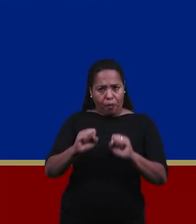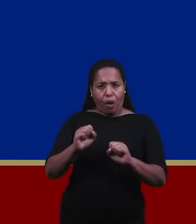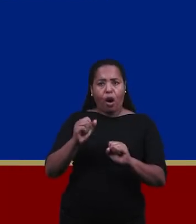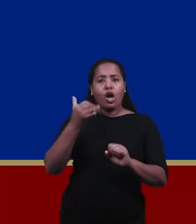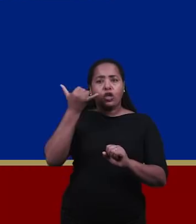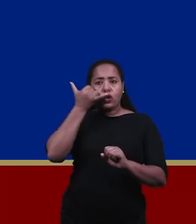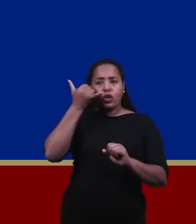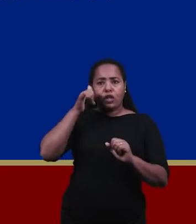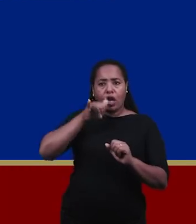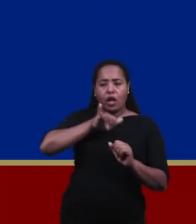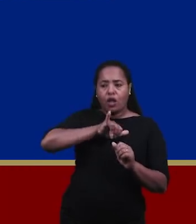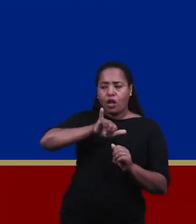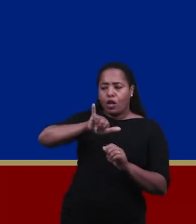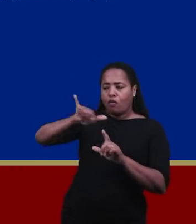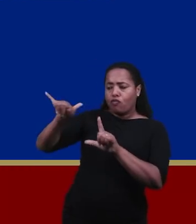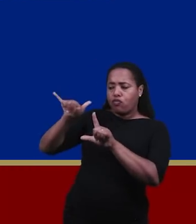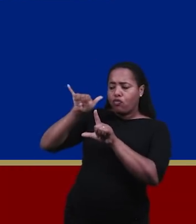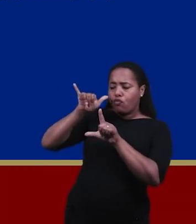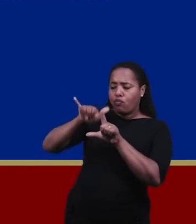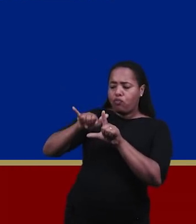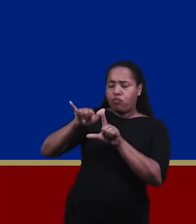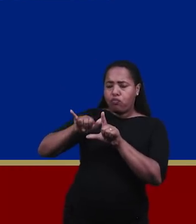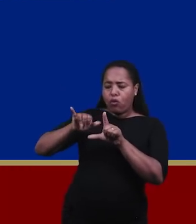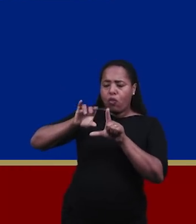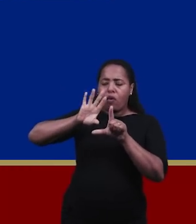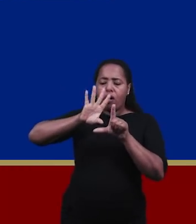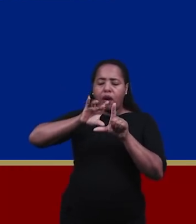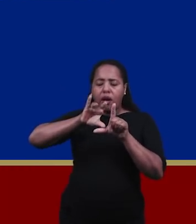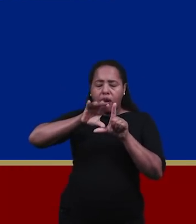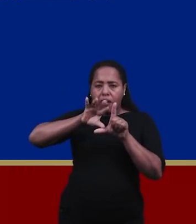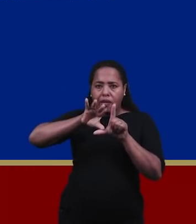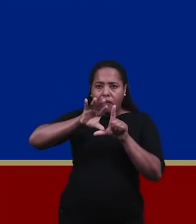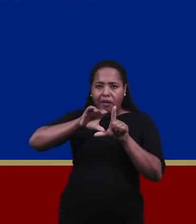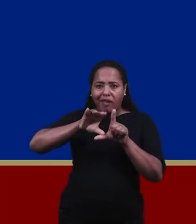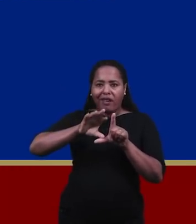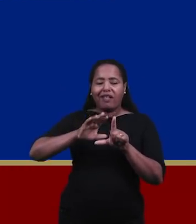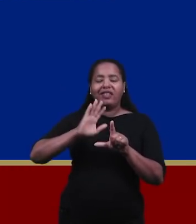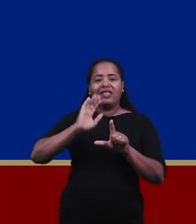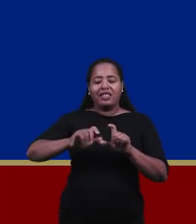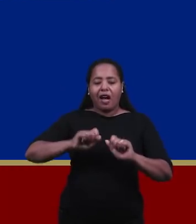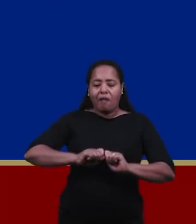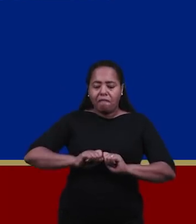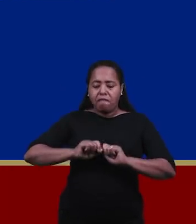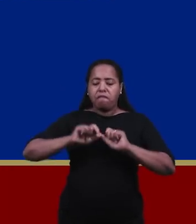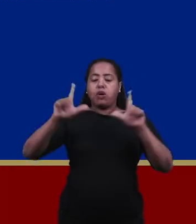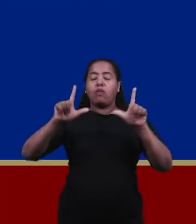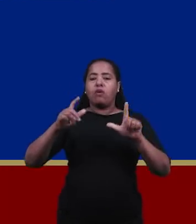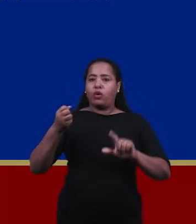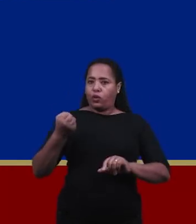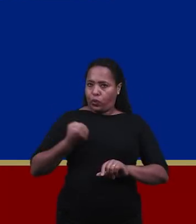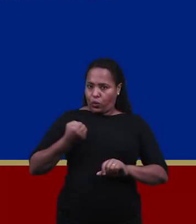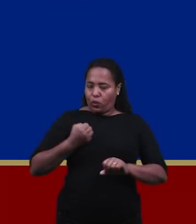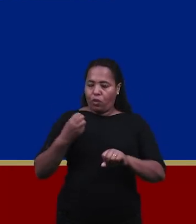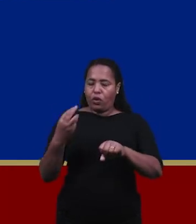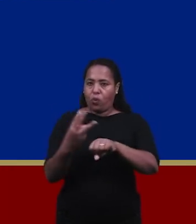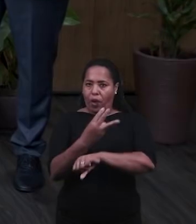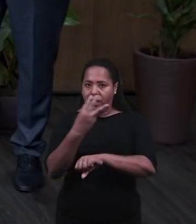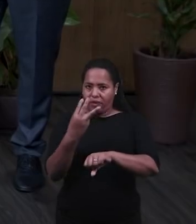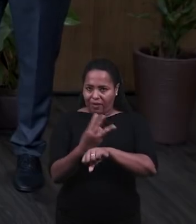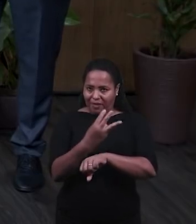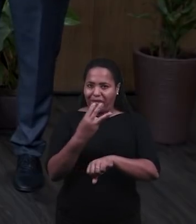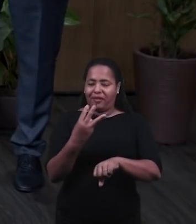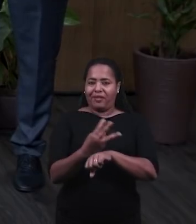do seu celular deste código, deste QR Code, e já será direcionado para o número do WhatsApp.